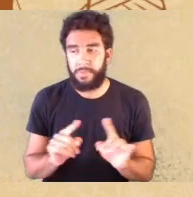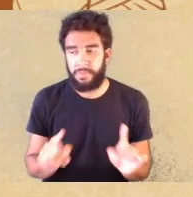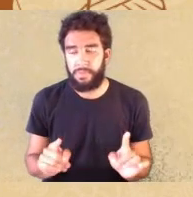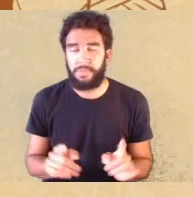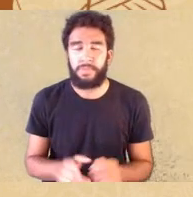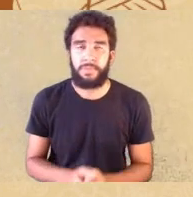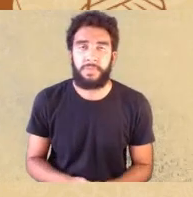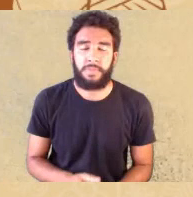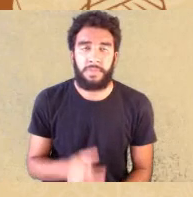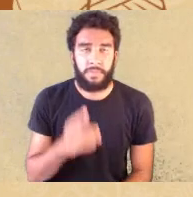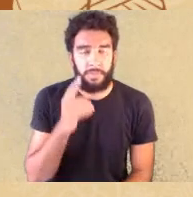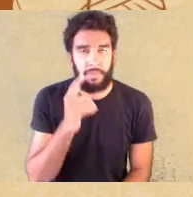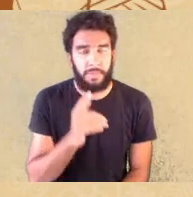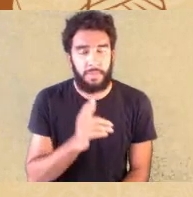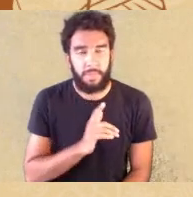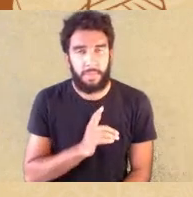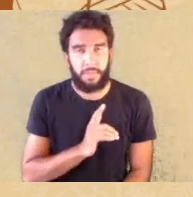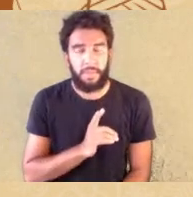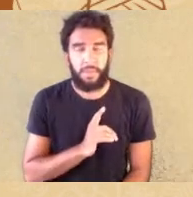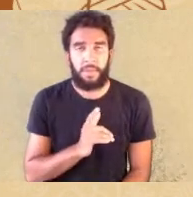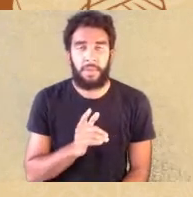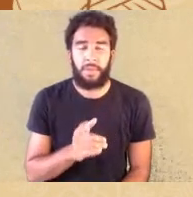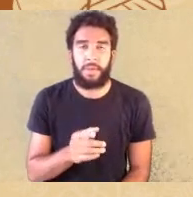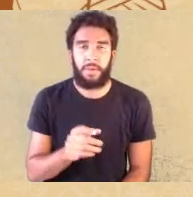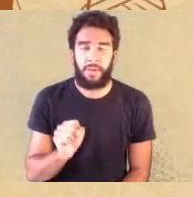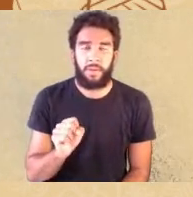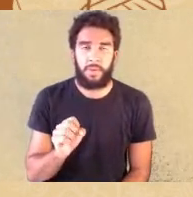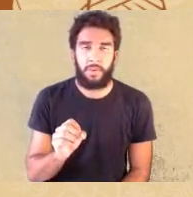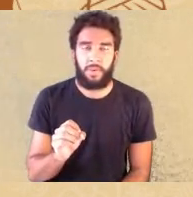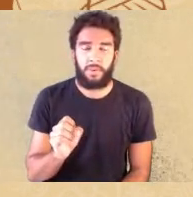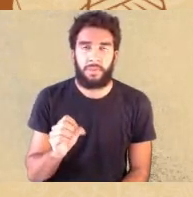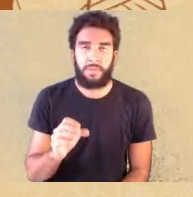ter com homens trans,